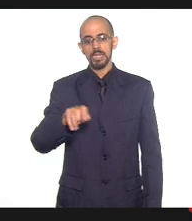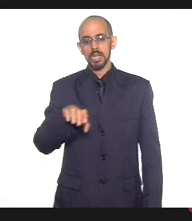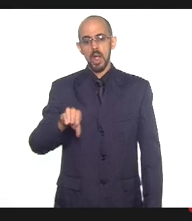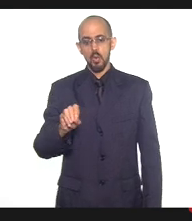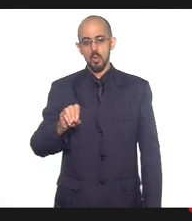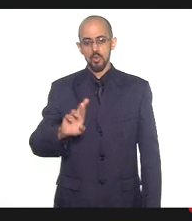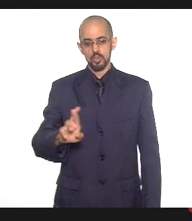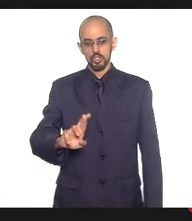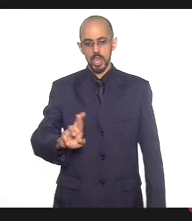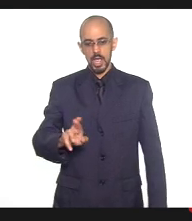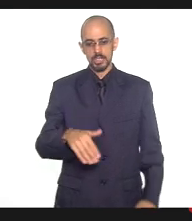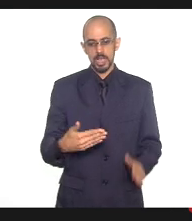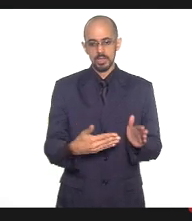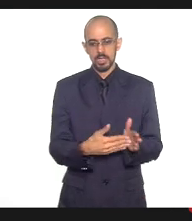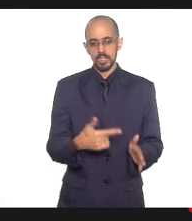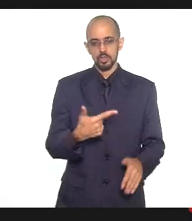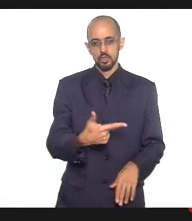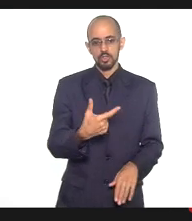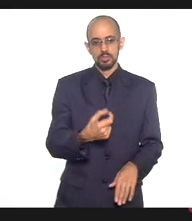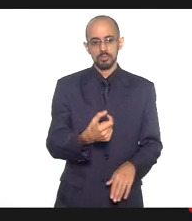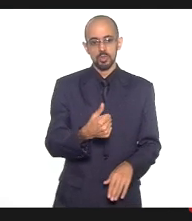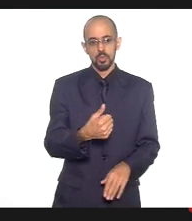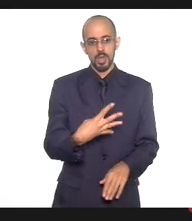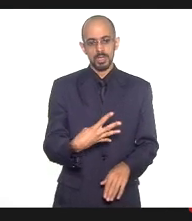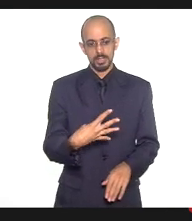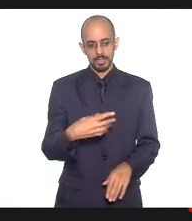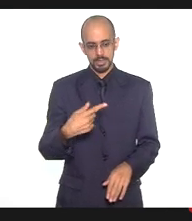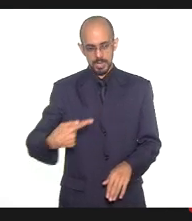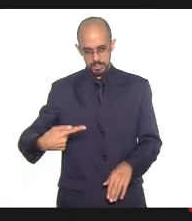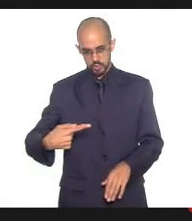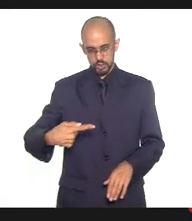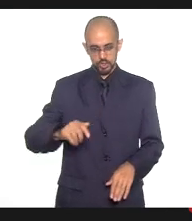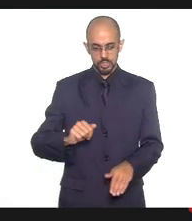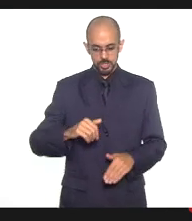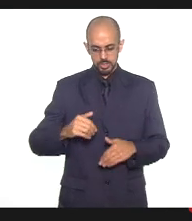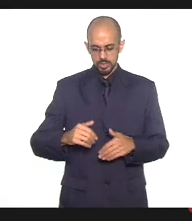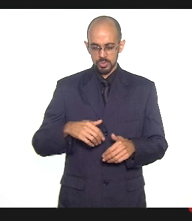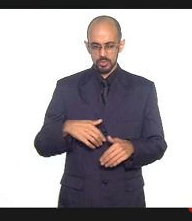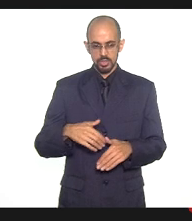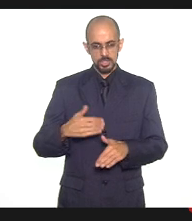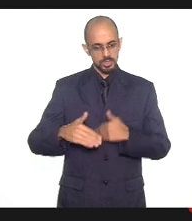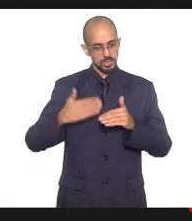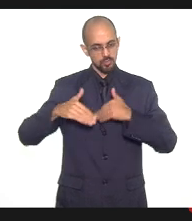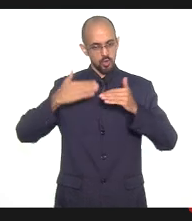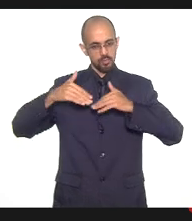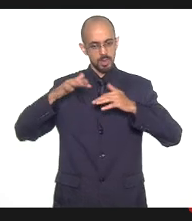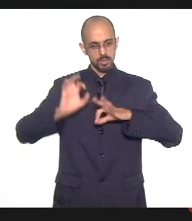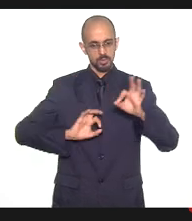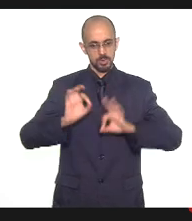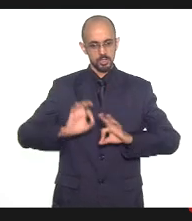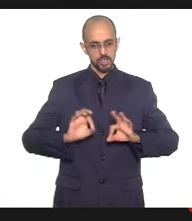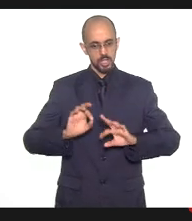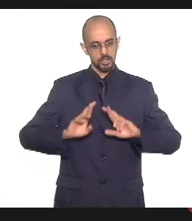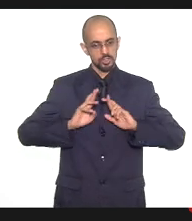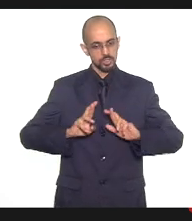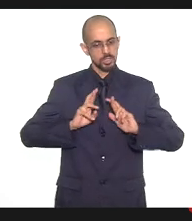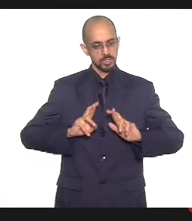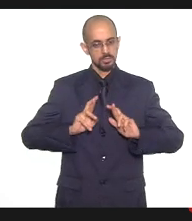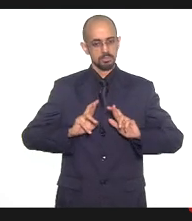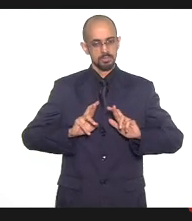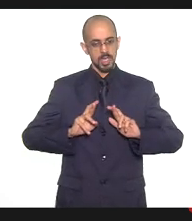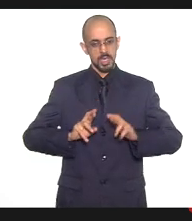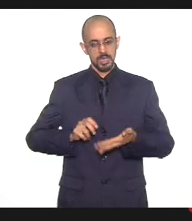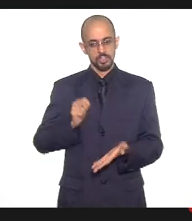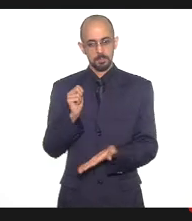o 2047. Então, ao longo do ciclo de desenvolvimento do projeto, quando ele começar a operação, a gente espera contribuir também a nível